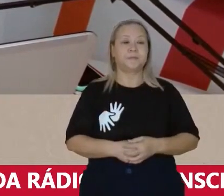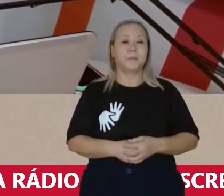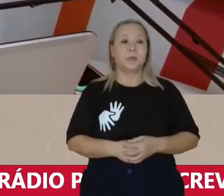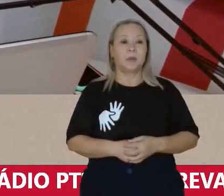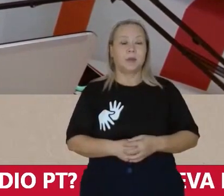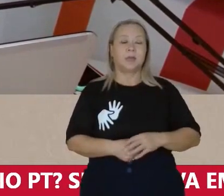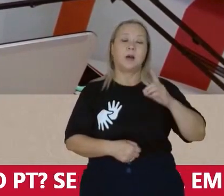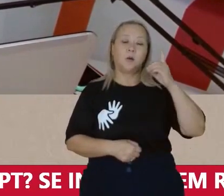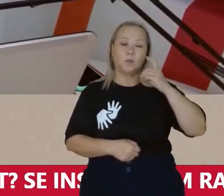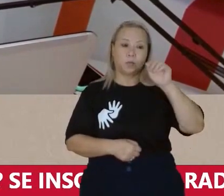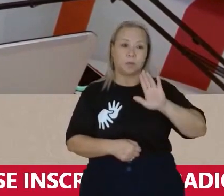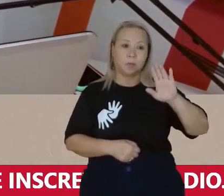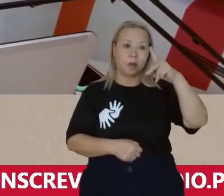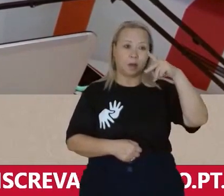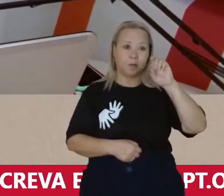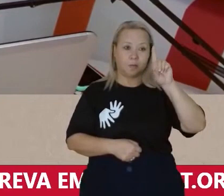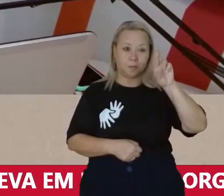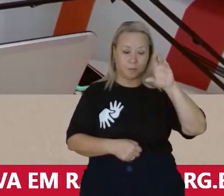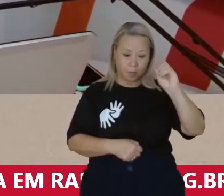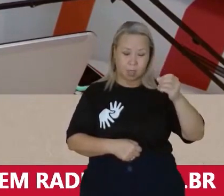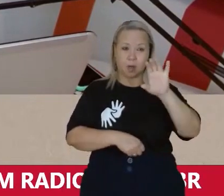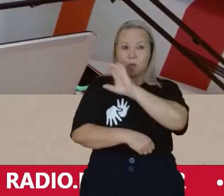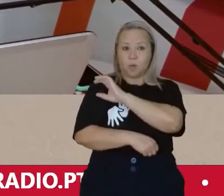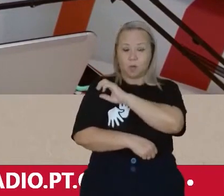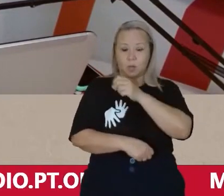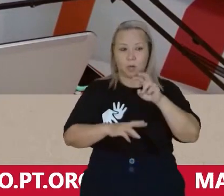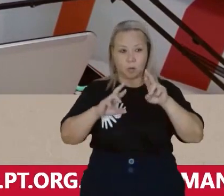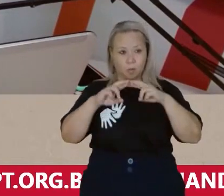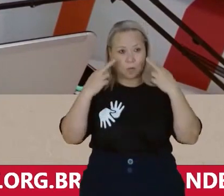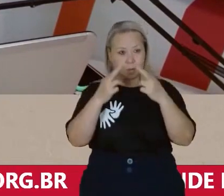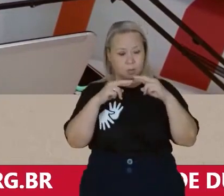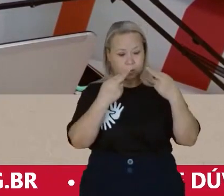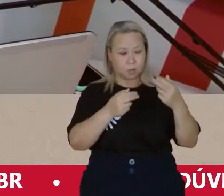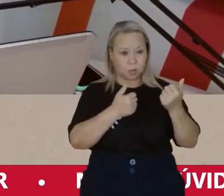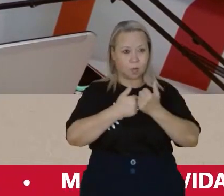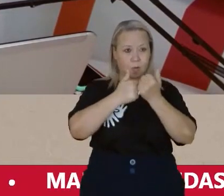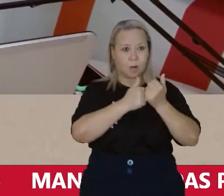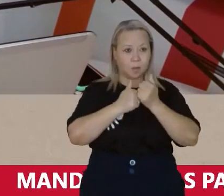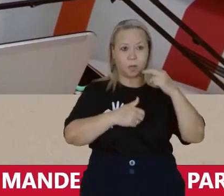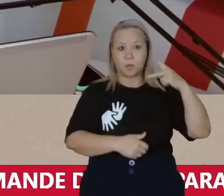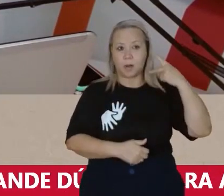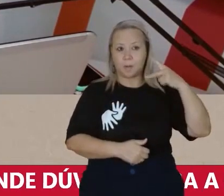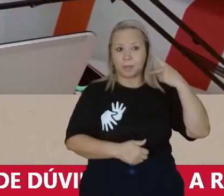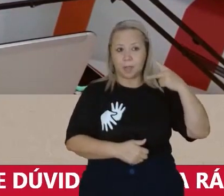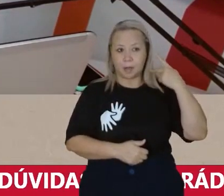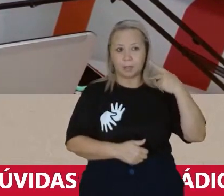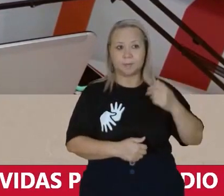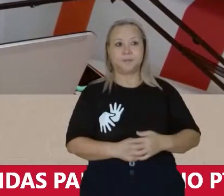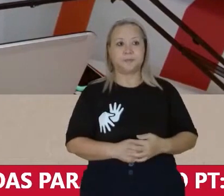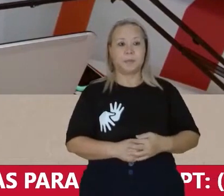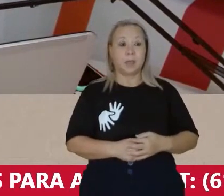papel realmente muito importante, ele coordenou essas plenárias com apoio de muitos parlamentares, não só do PT, mas de